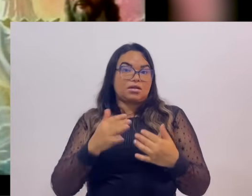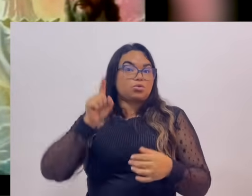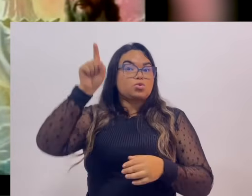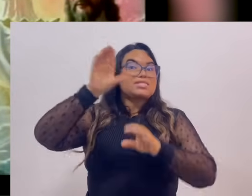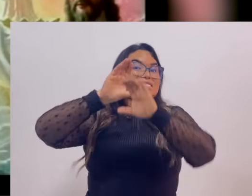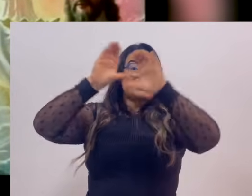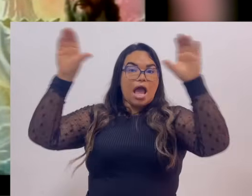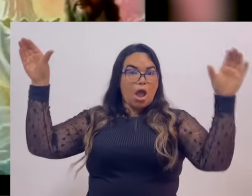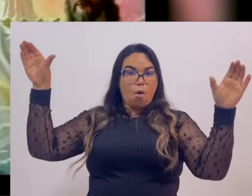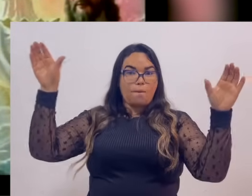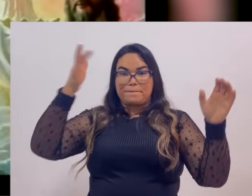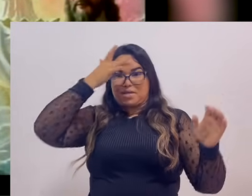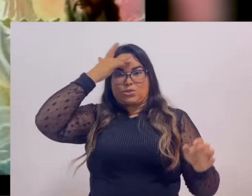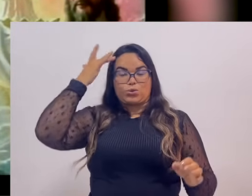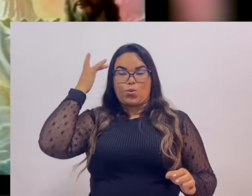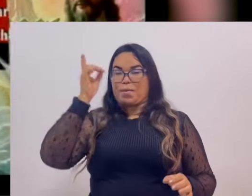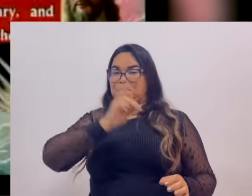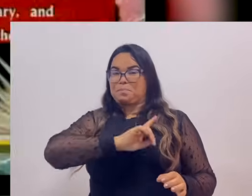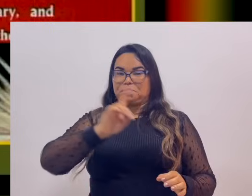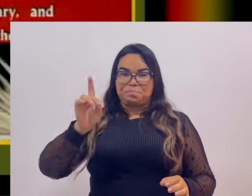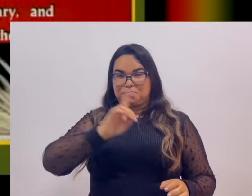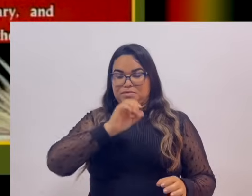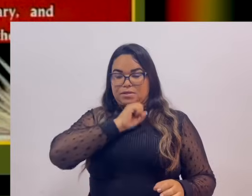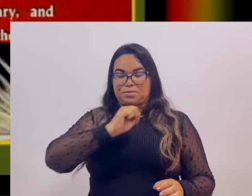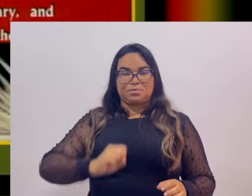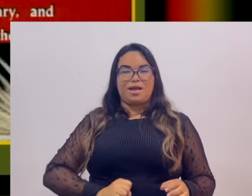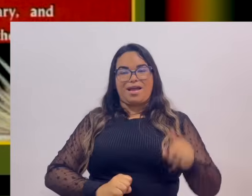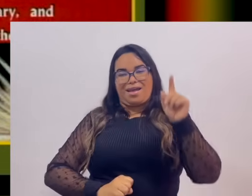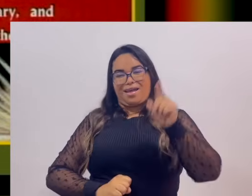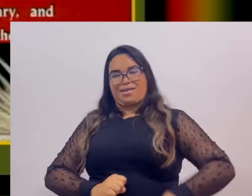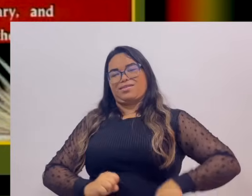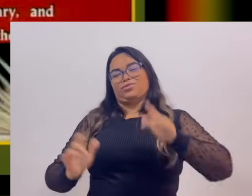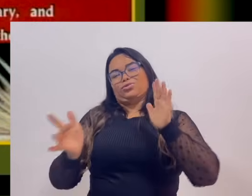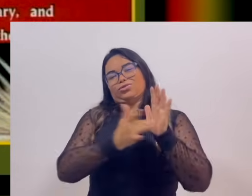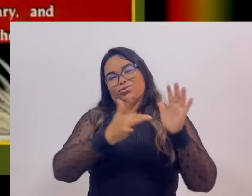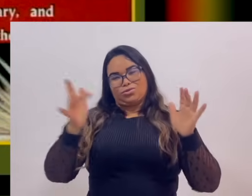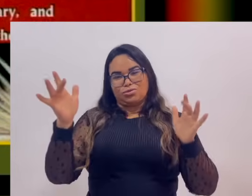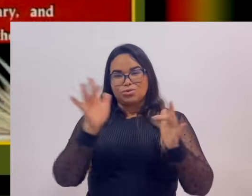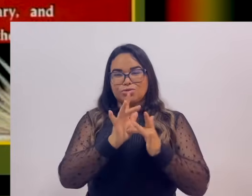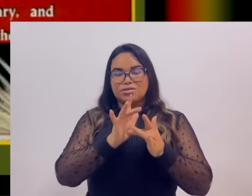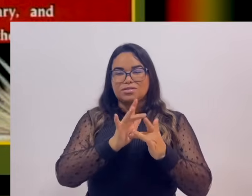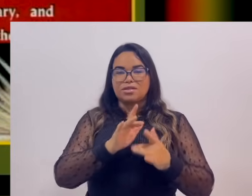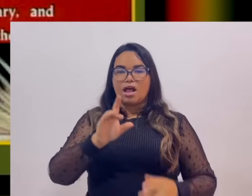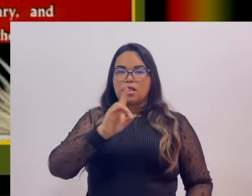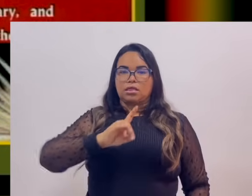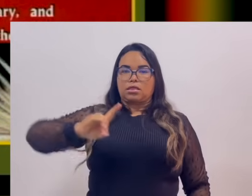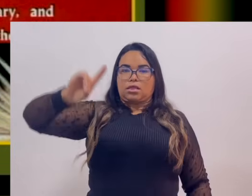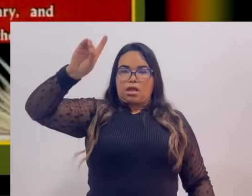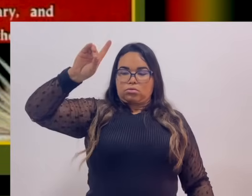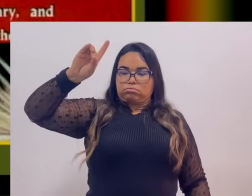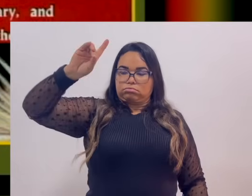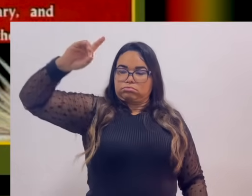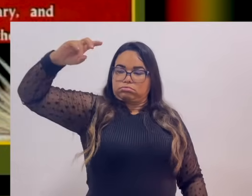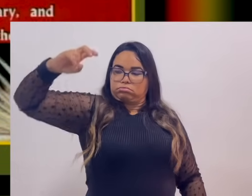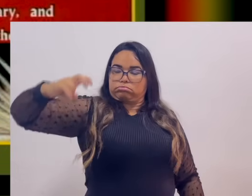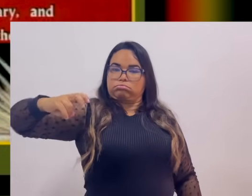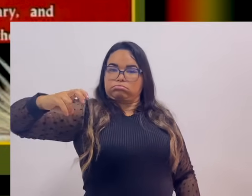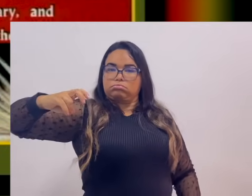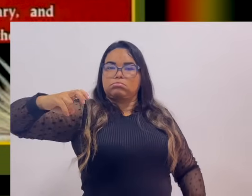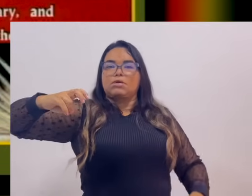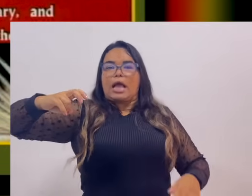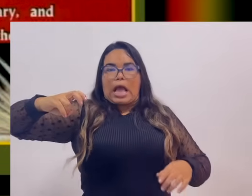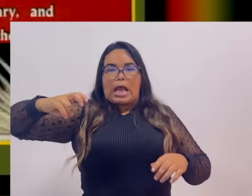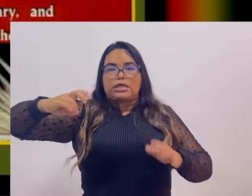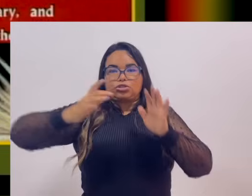Cristo filho de Deus Hebreus 4 14 temos este privilégio hoje temos um sumo sacerdote